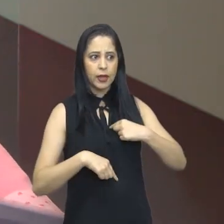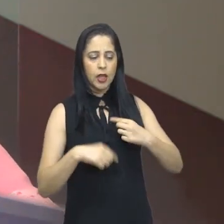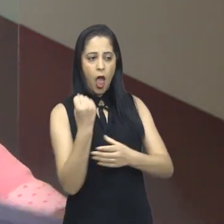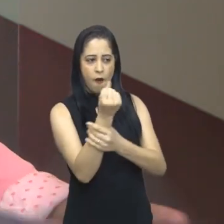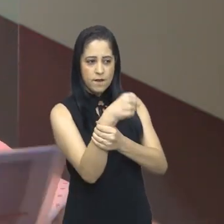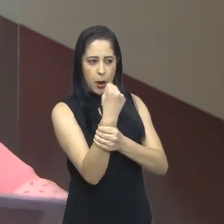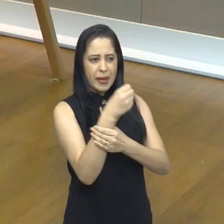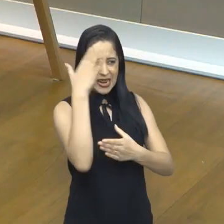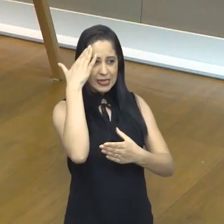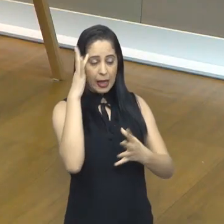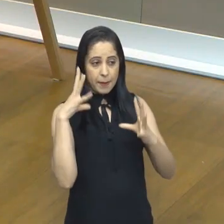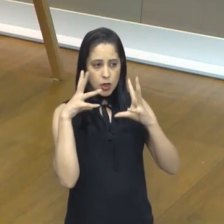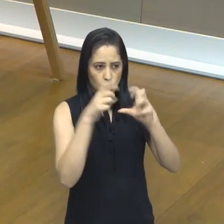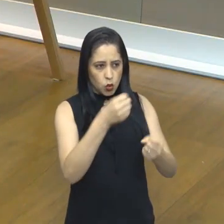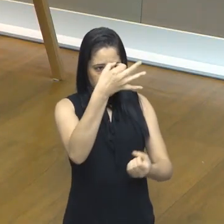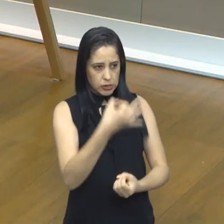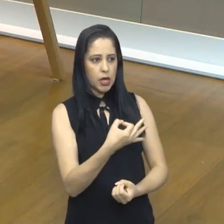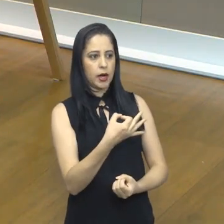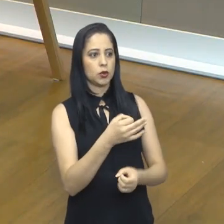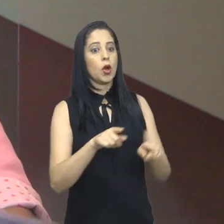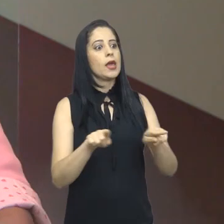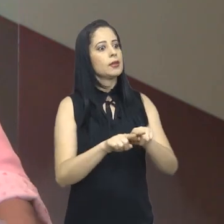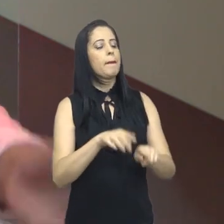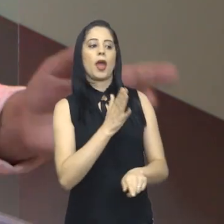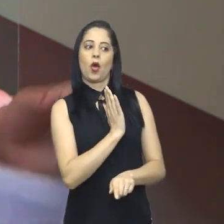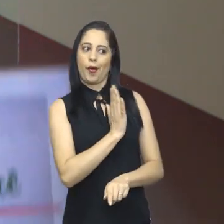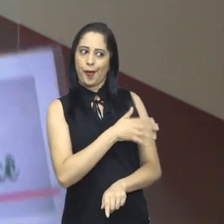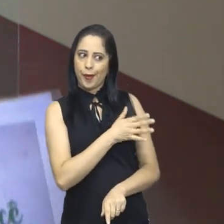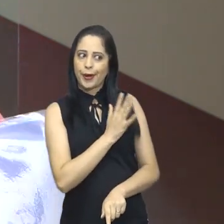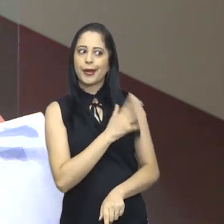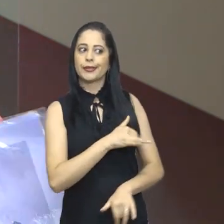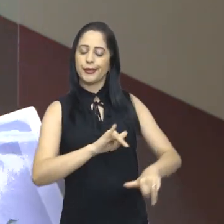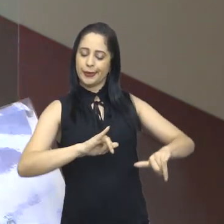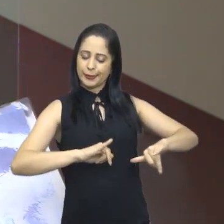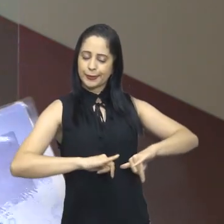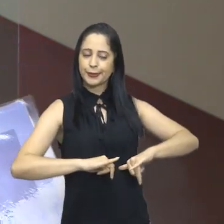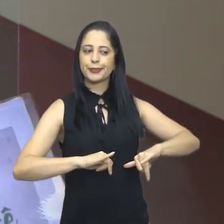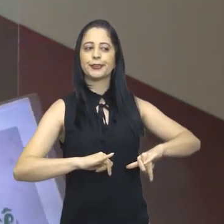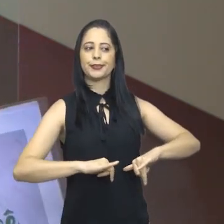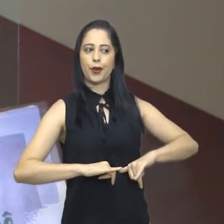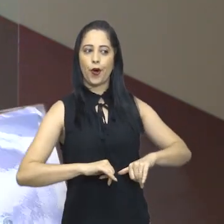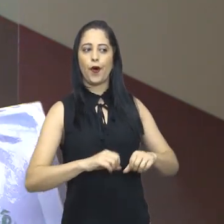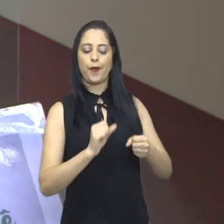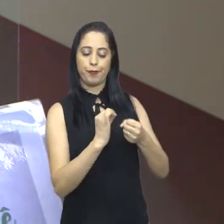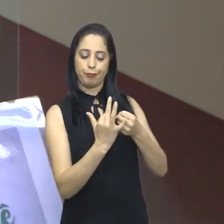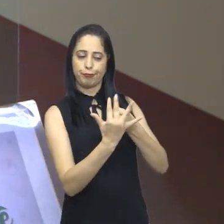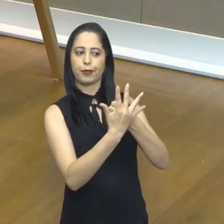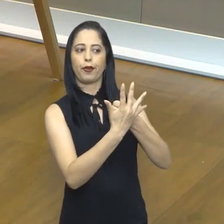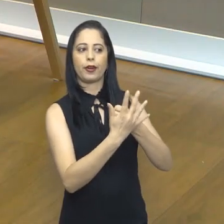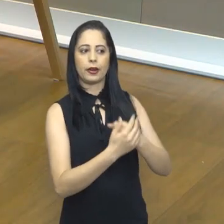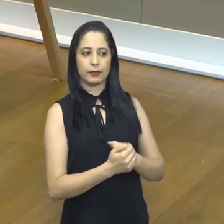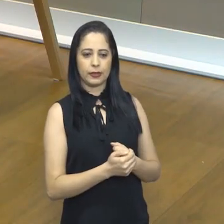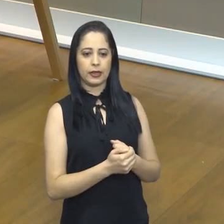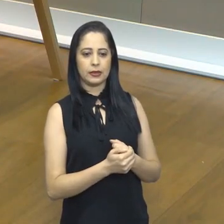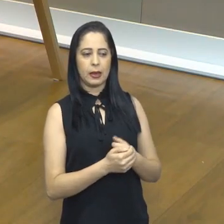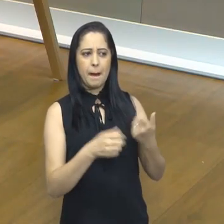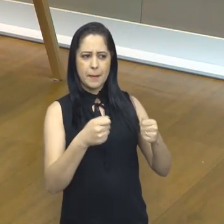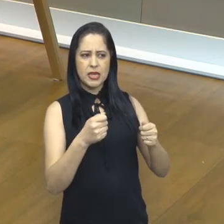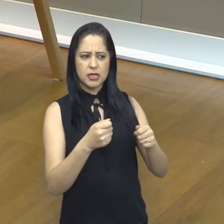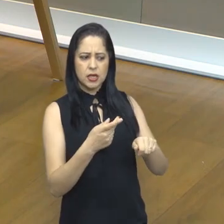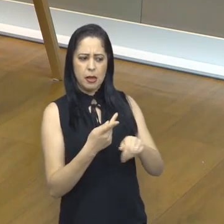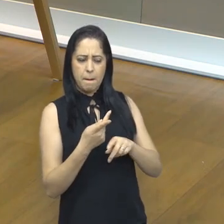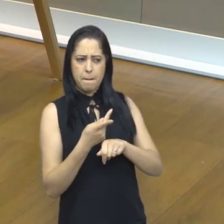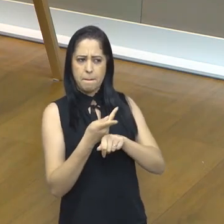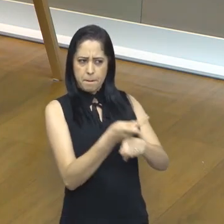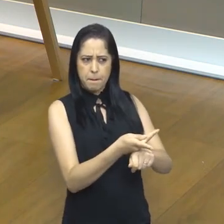na verdade, né? Exato. E aí o fisioterapeuta vai saber direcionar certinho. E o coração também anda sofrendo aí com essa nova doença,